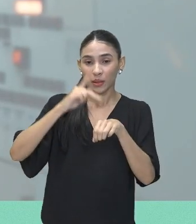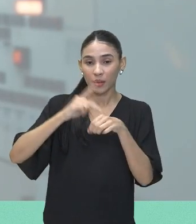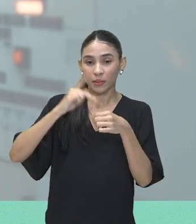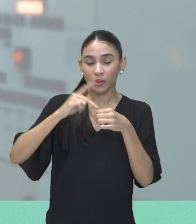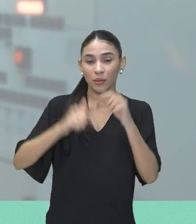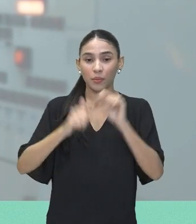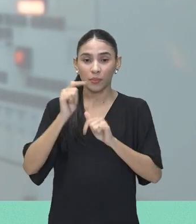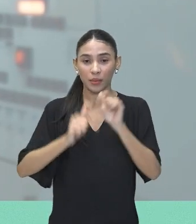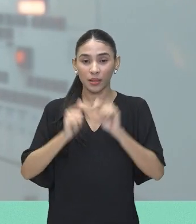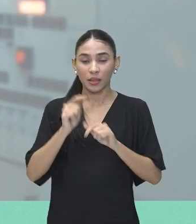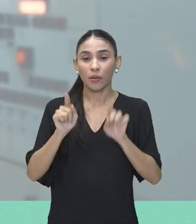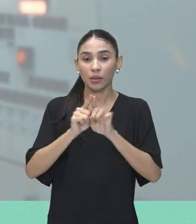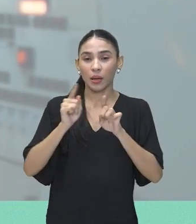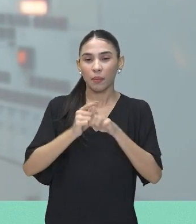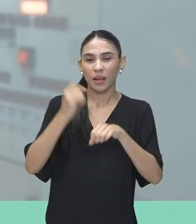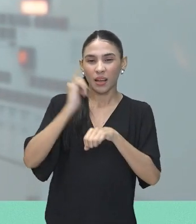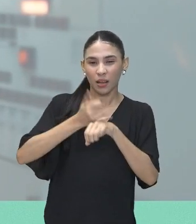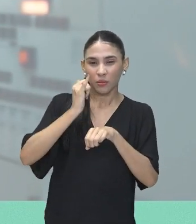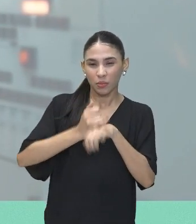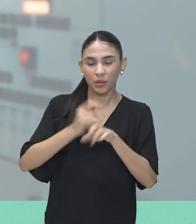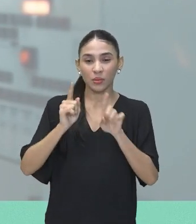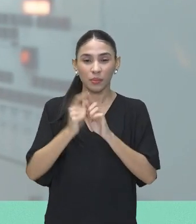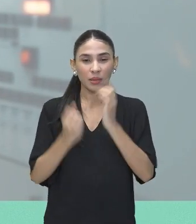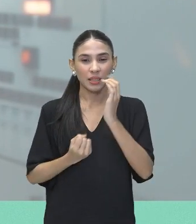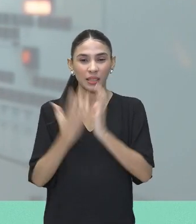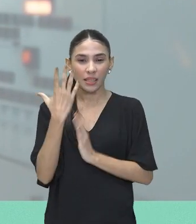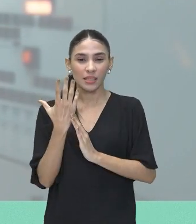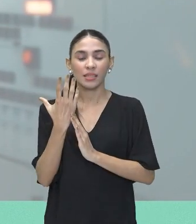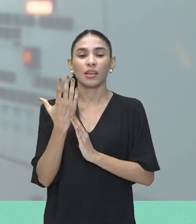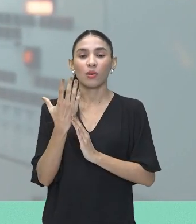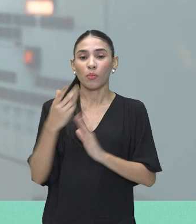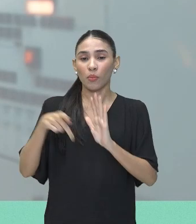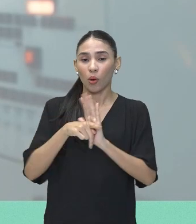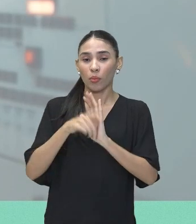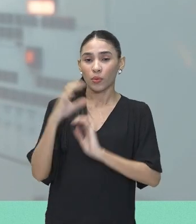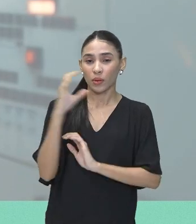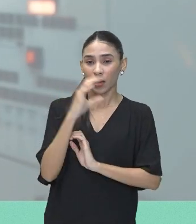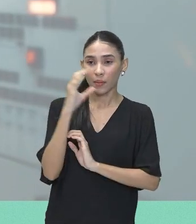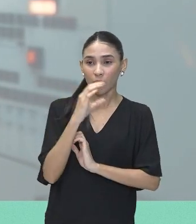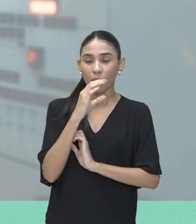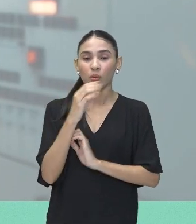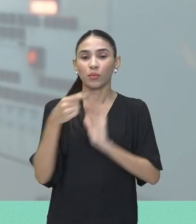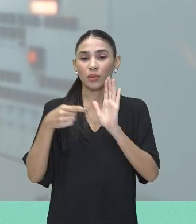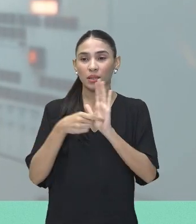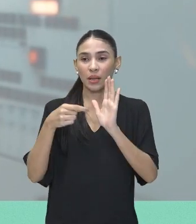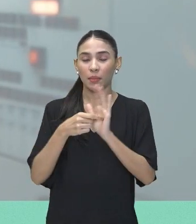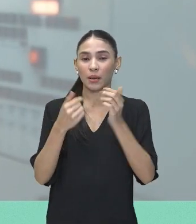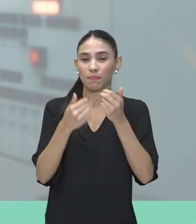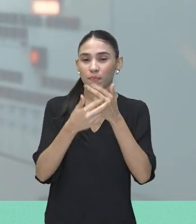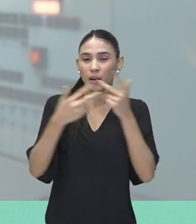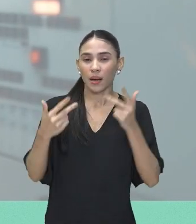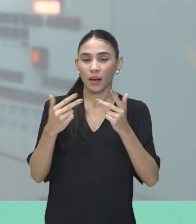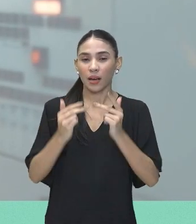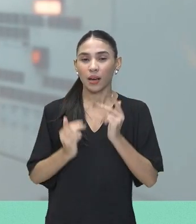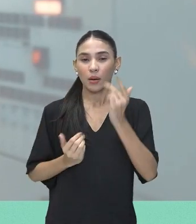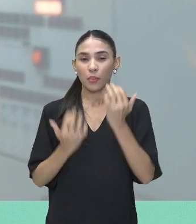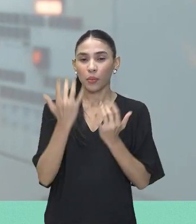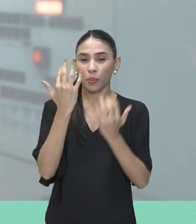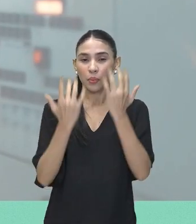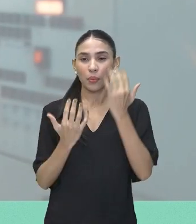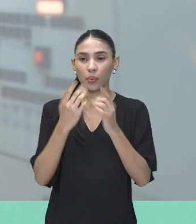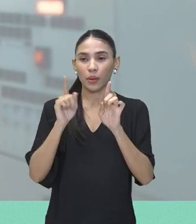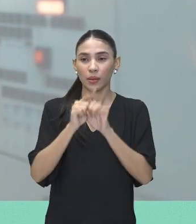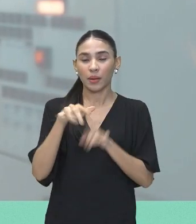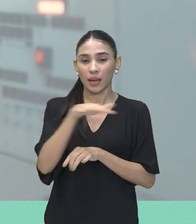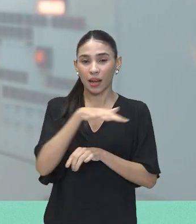produção de alumínio, fabricação de eletrodo de carbono, limpeza de chaminé, usinas de energia, queima